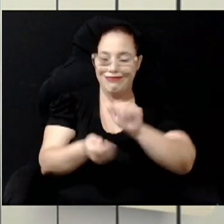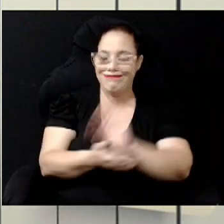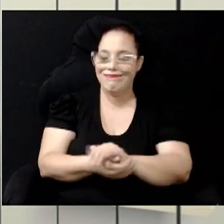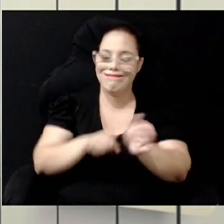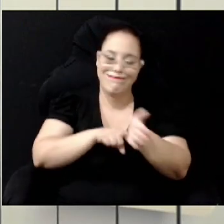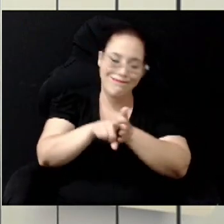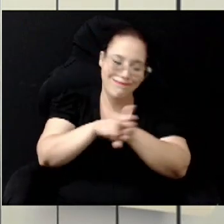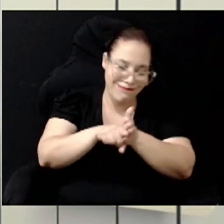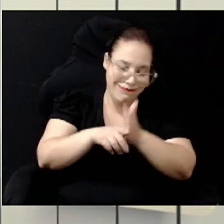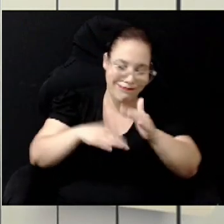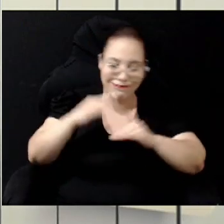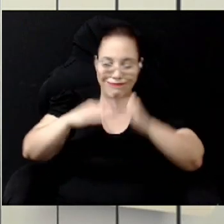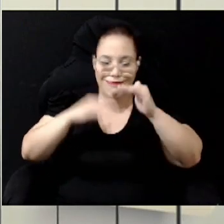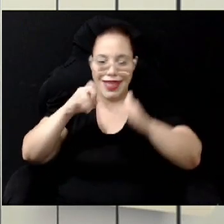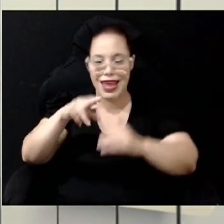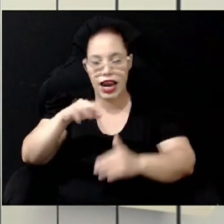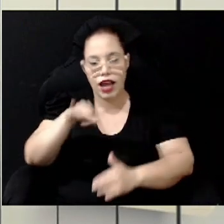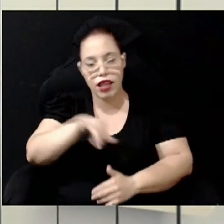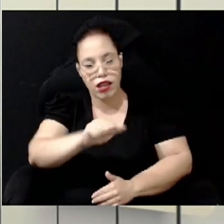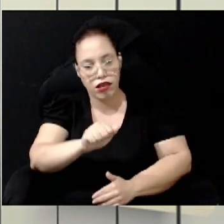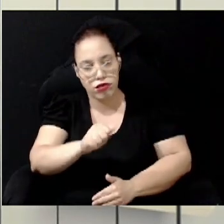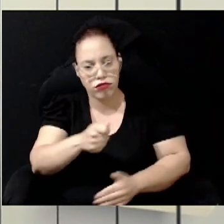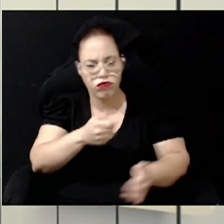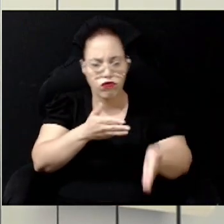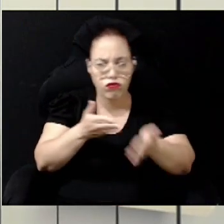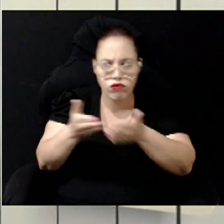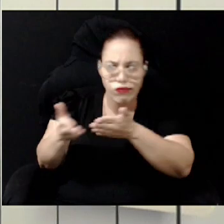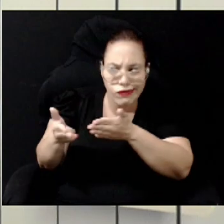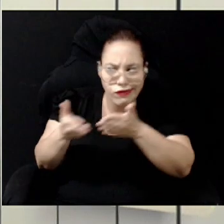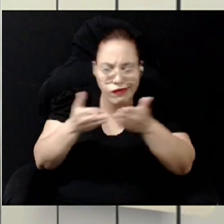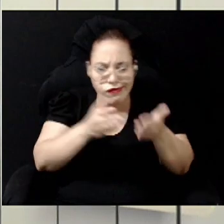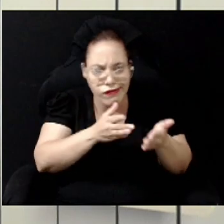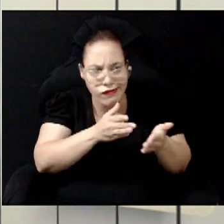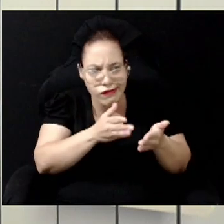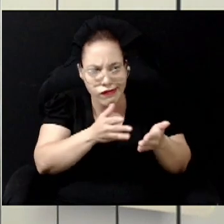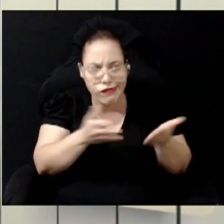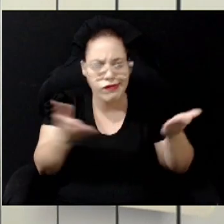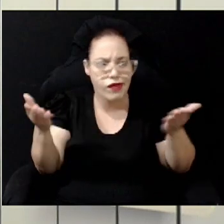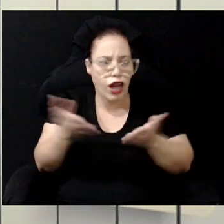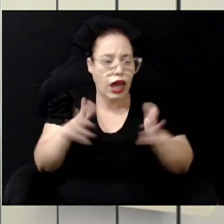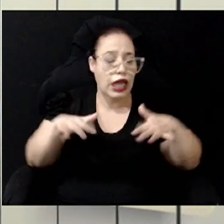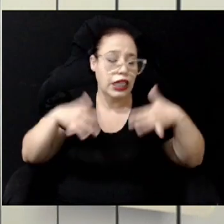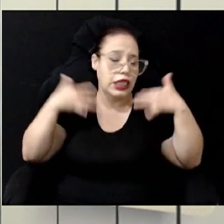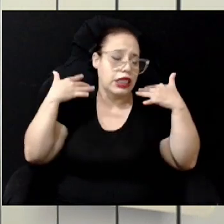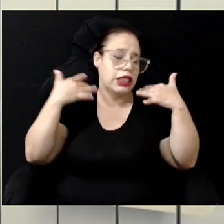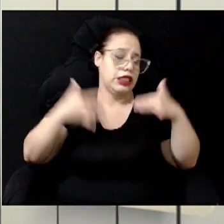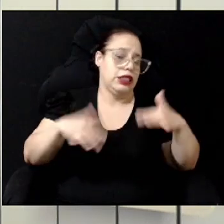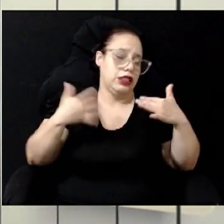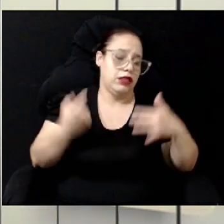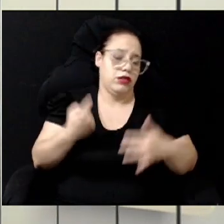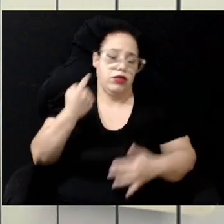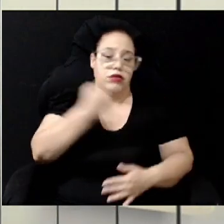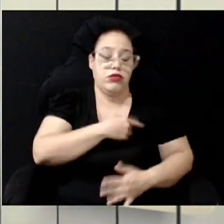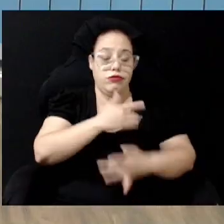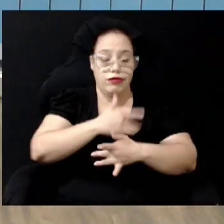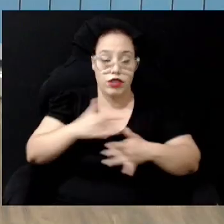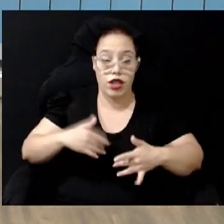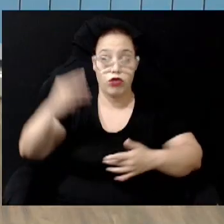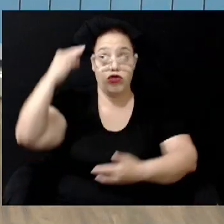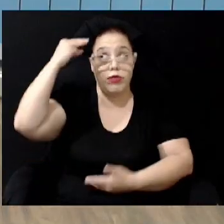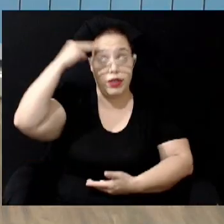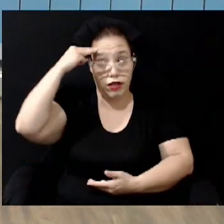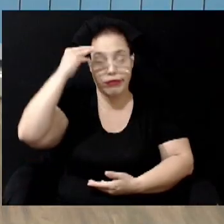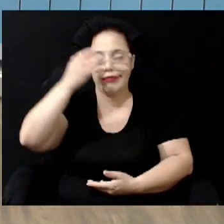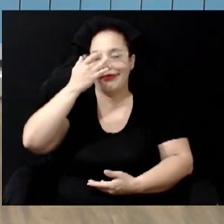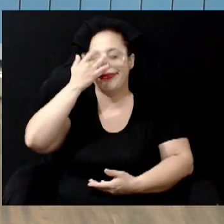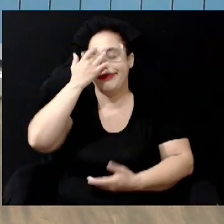desenvolvida na Inglaterra está mapeando os efeitos deste momento caótico para a nossa saúde mental.